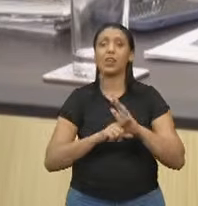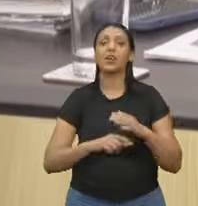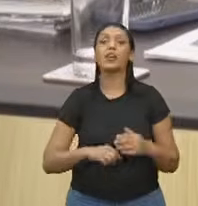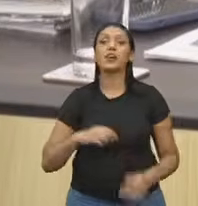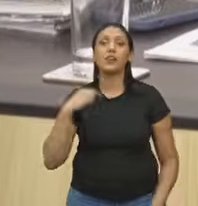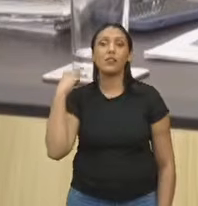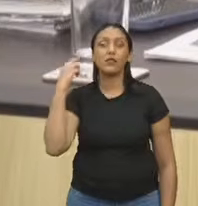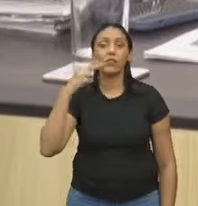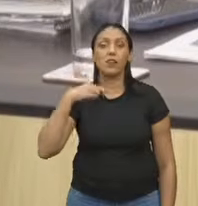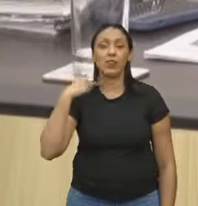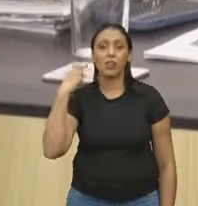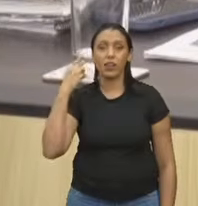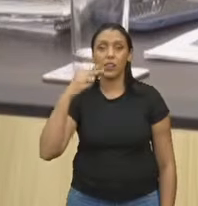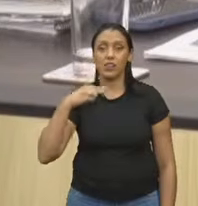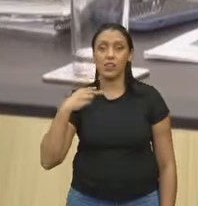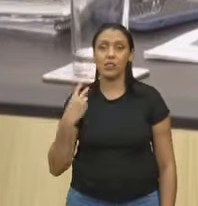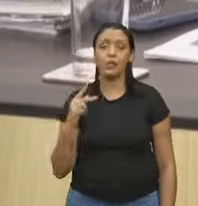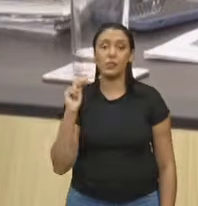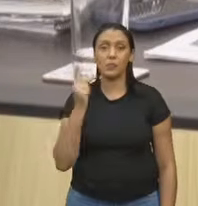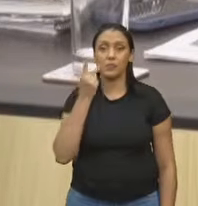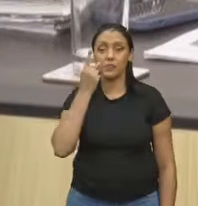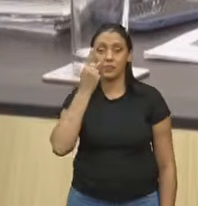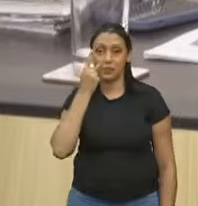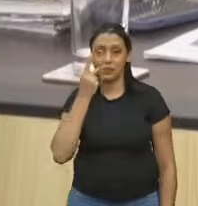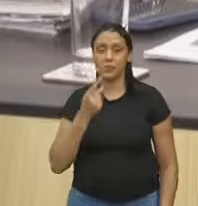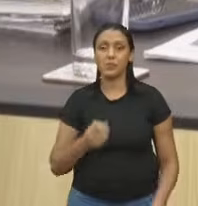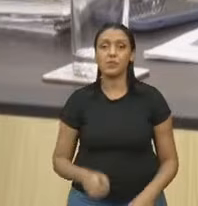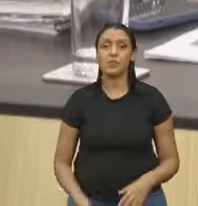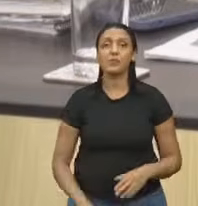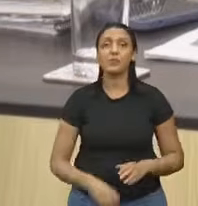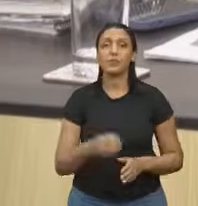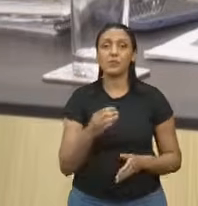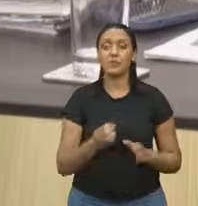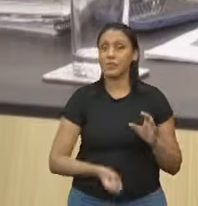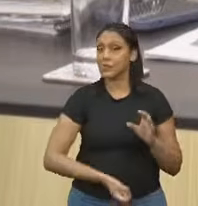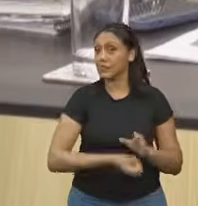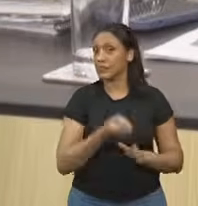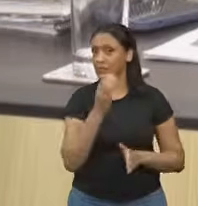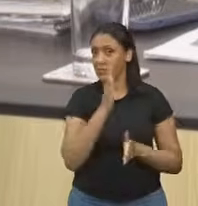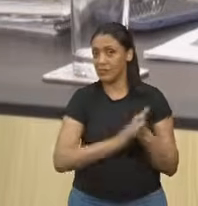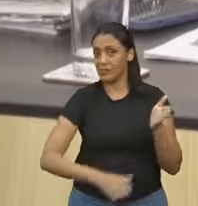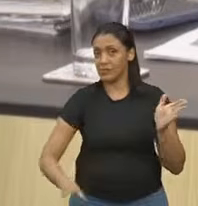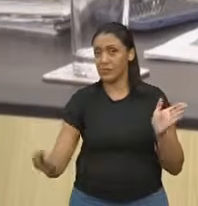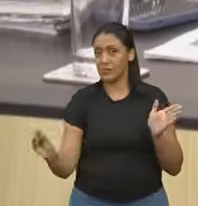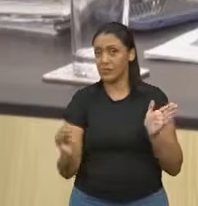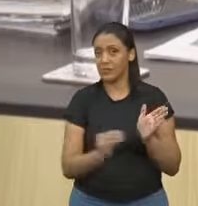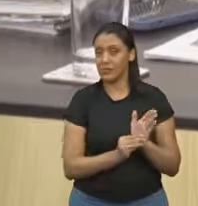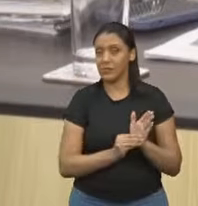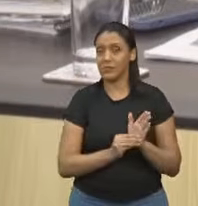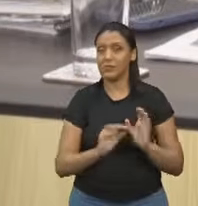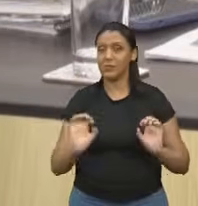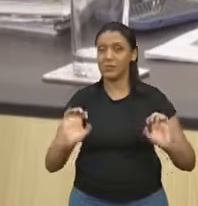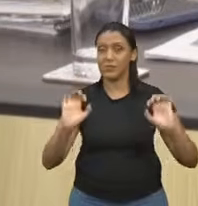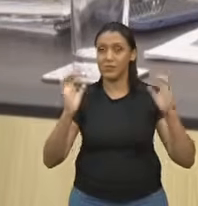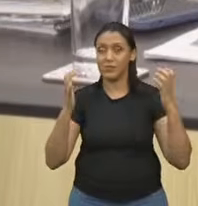Condutores, institui e inclui no calendário oficial de Jacareí o Dia Municipal do Corretor de Imóveis.